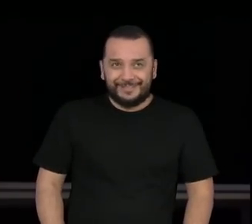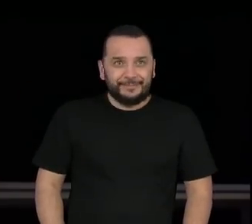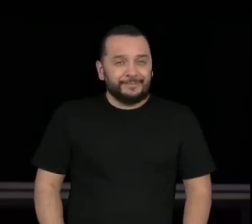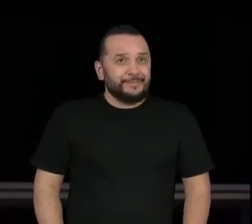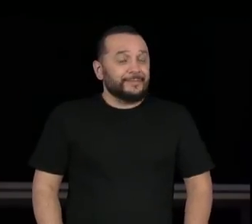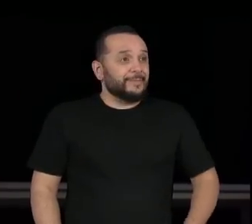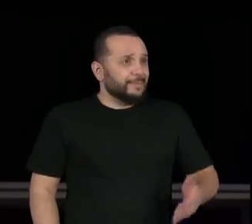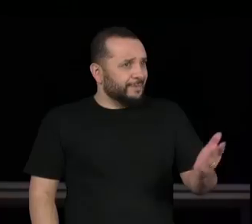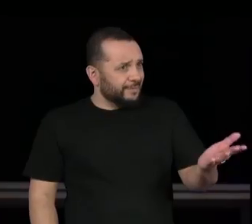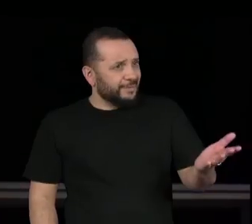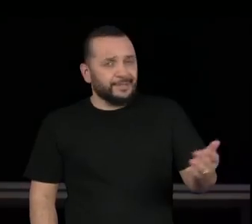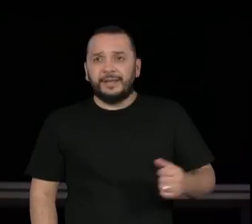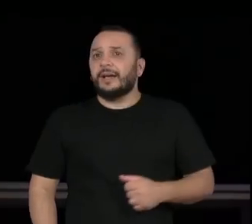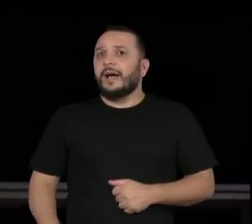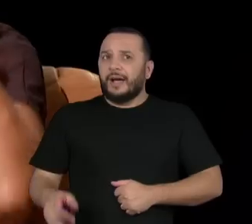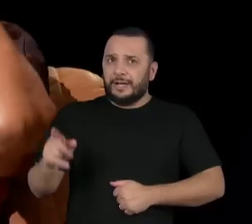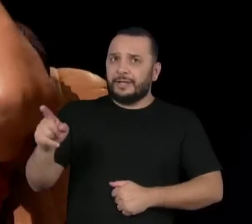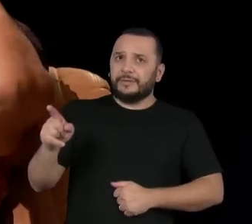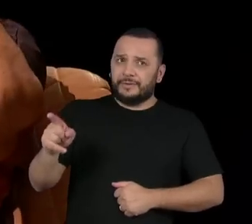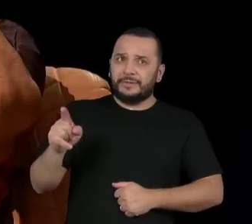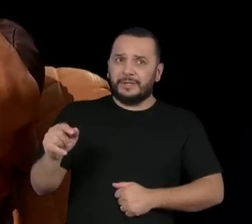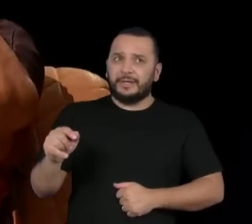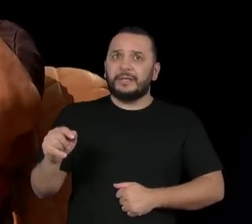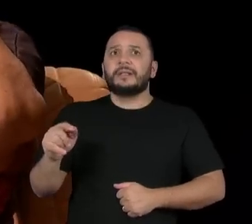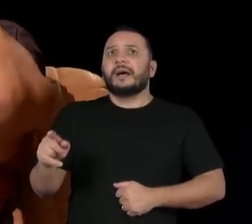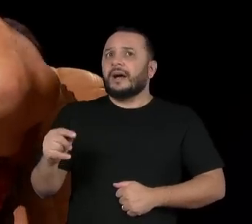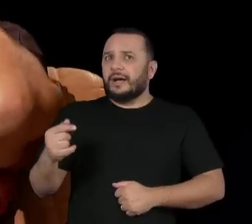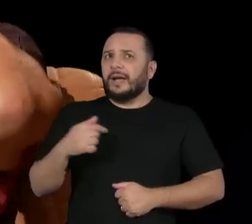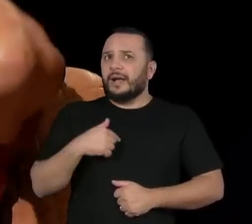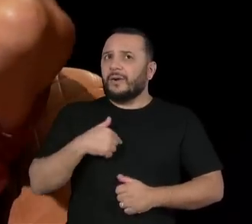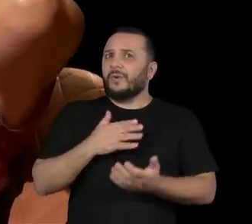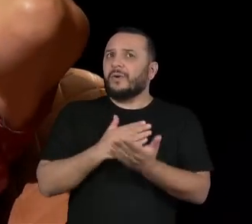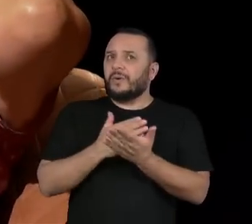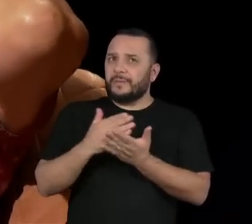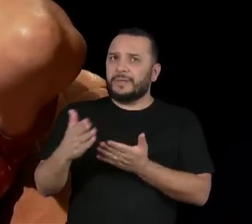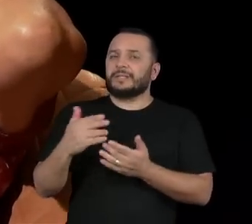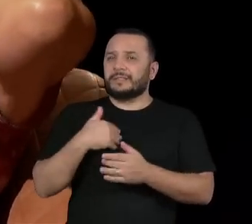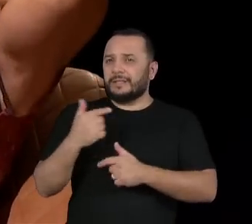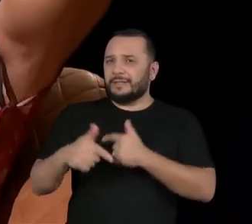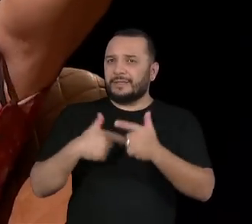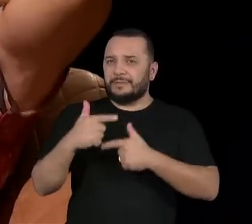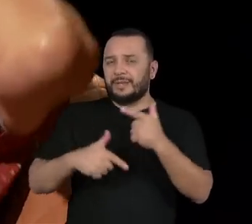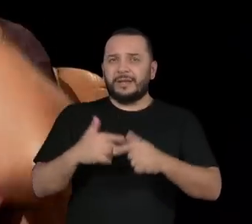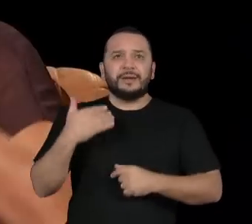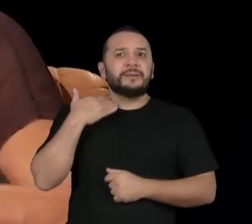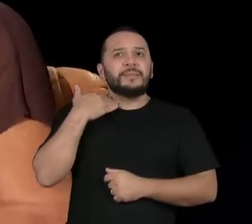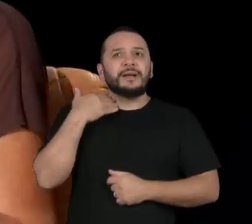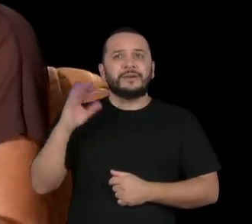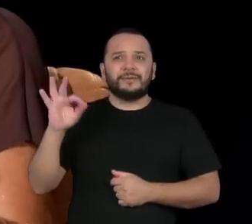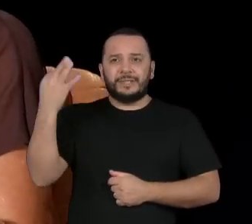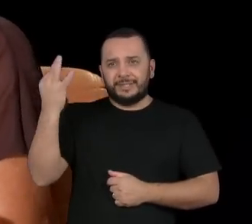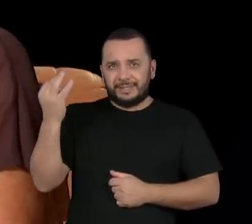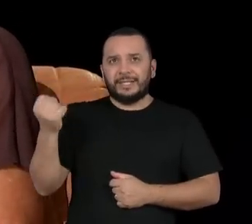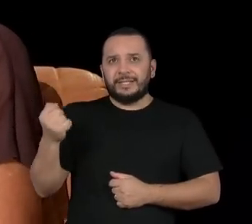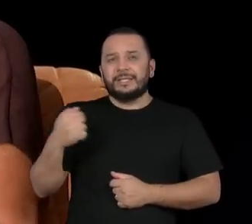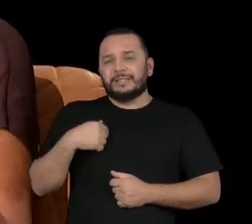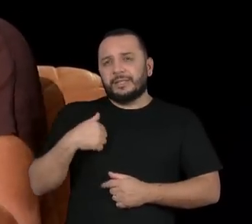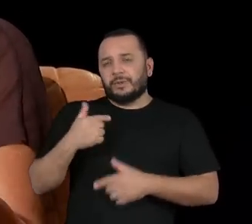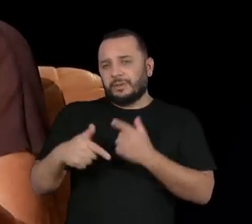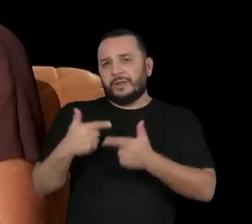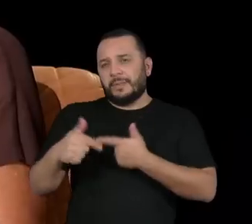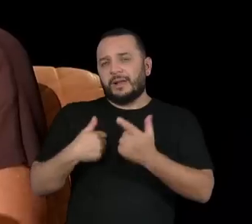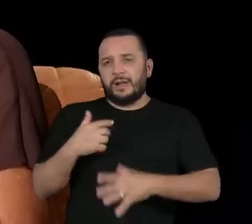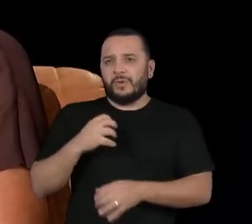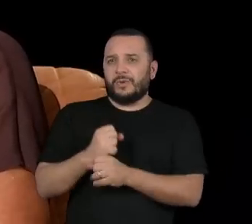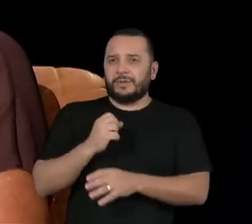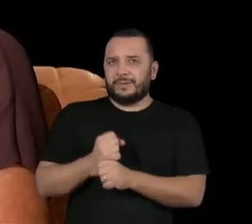entrar realmente no mundo do teatro. Não, mas aí eu comecei a trabalhar no Banco Francês e Brasileiro como contadora, como